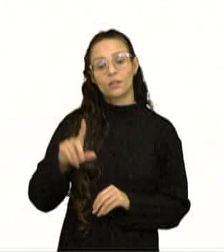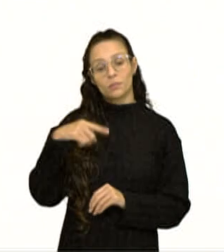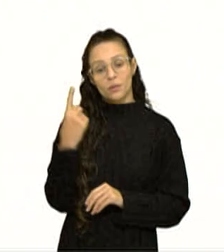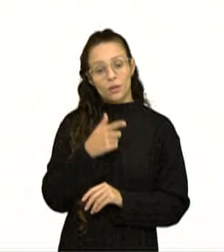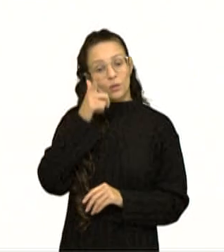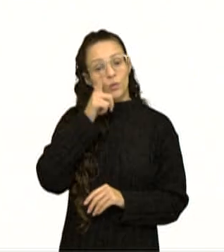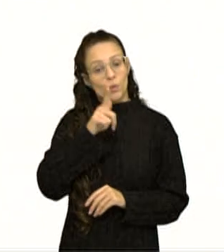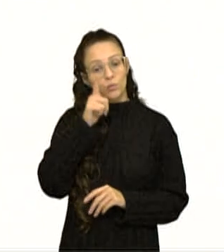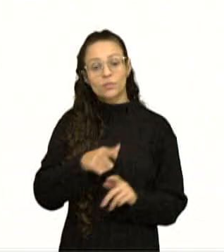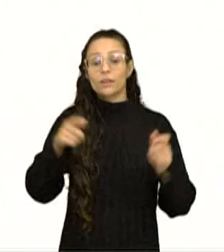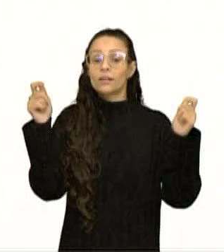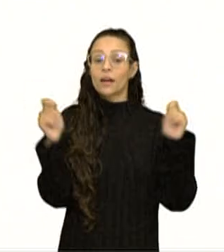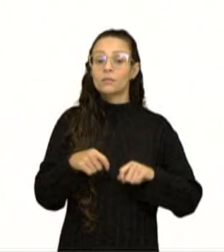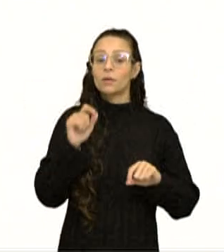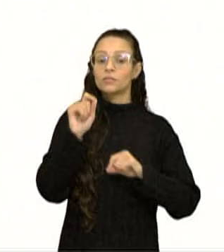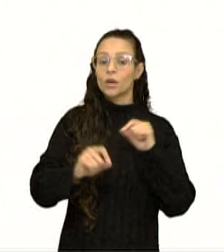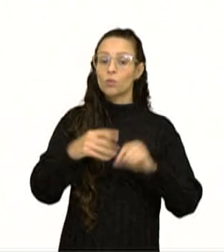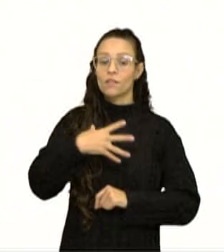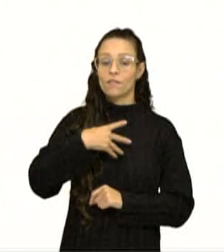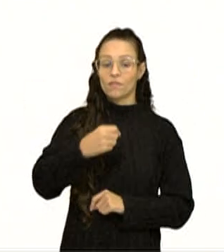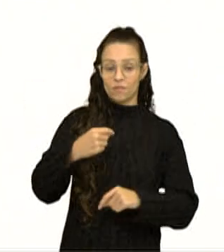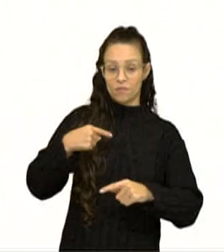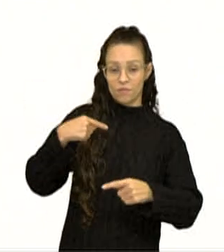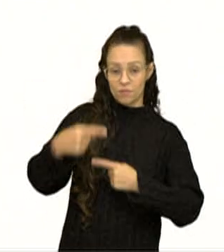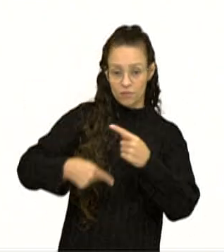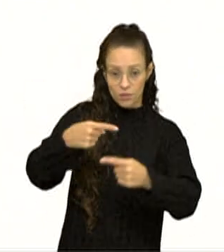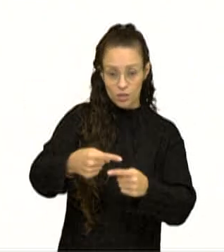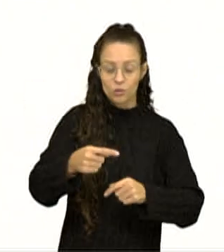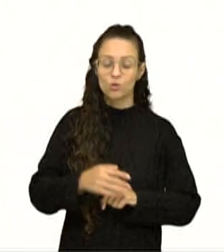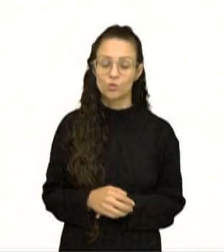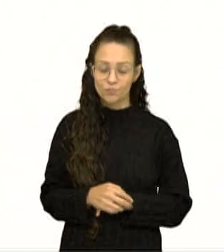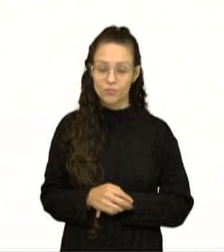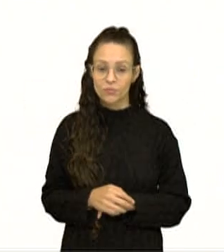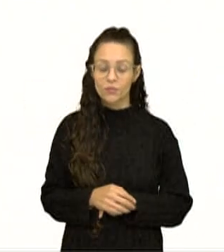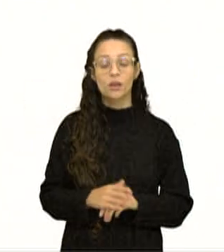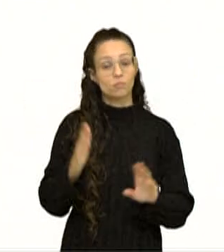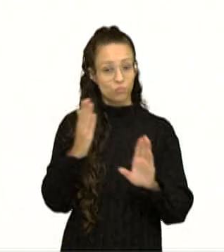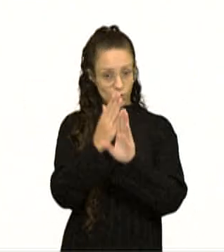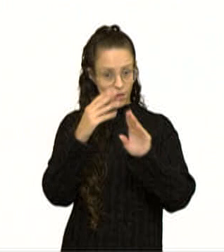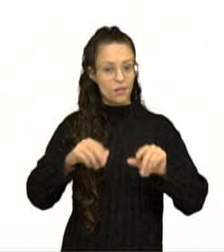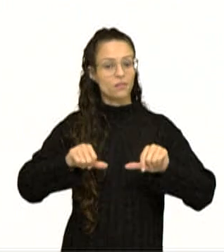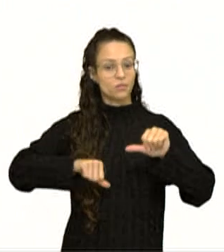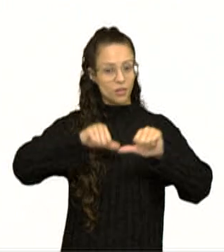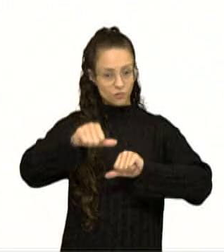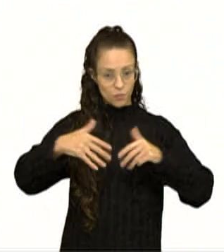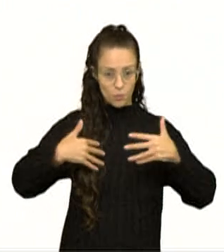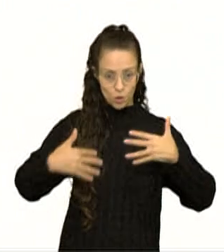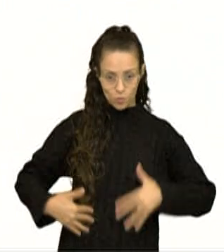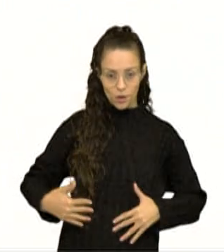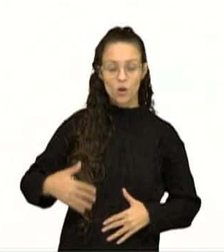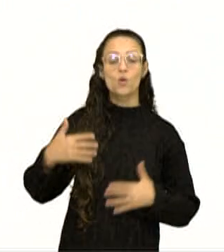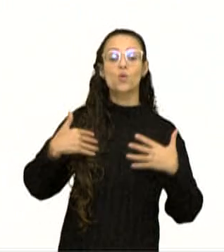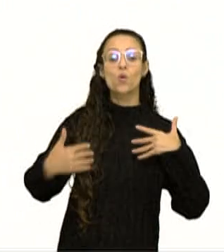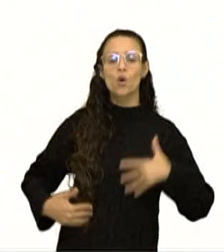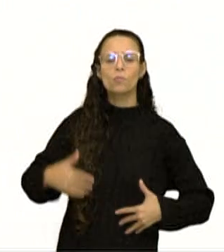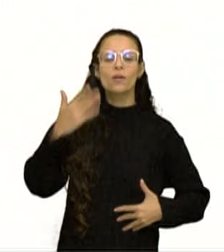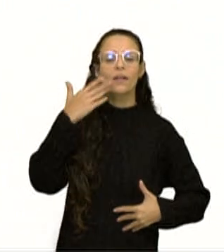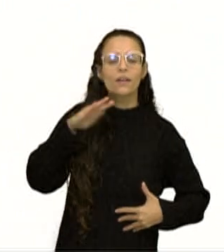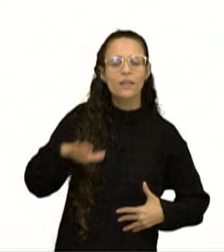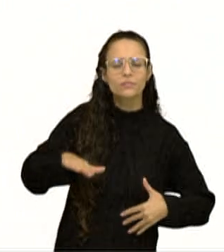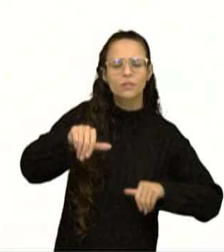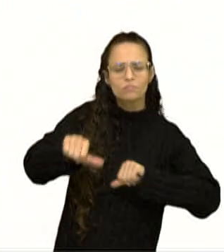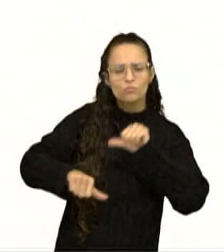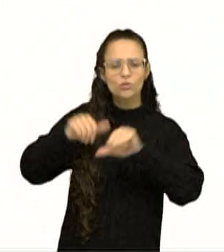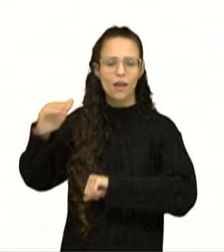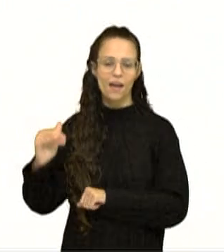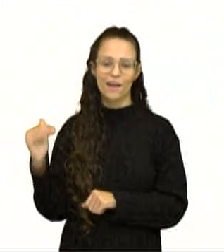possa ter essa capacidade de reprodução, tá? Então, transformando o corpo da criança em um corpo adulto,